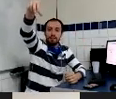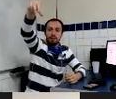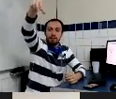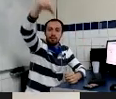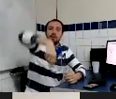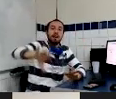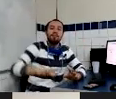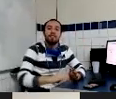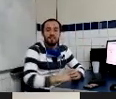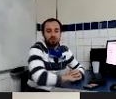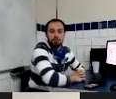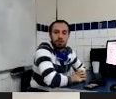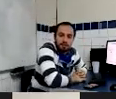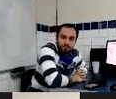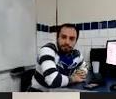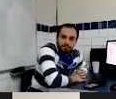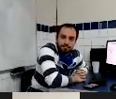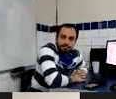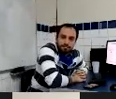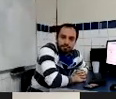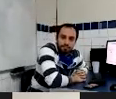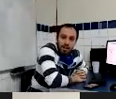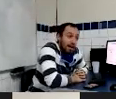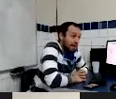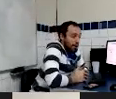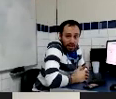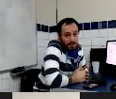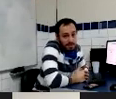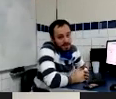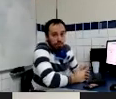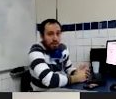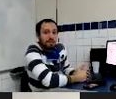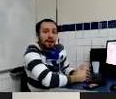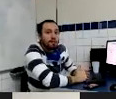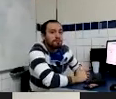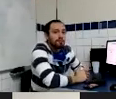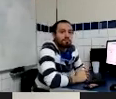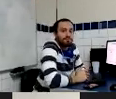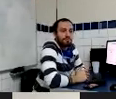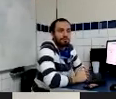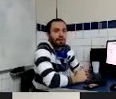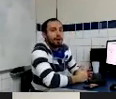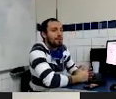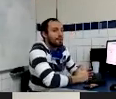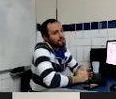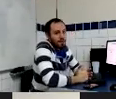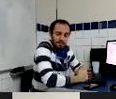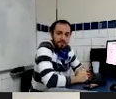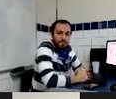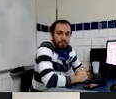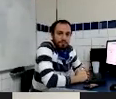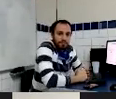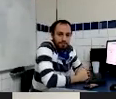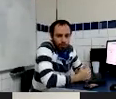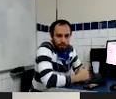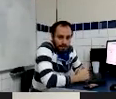essa líder? E ela vai fazer a justiça. Na maioria das vezes, é sempre o mais velho. Na maioria das vezes.